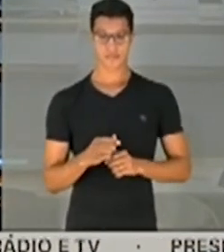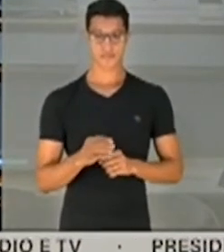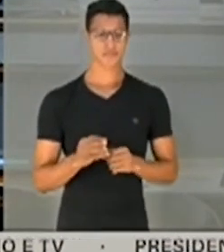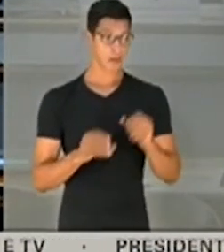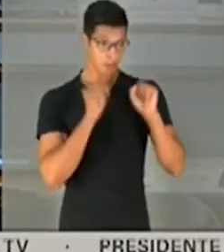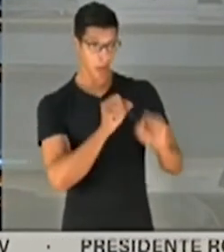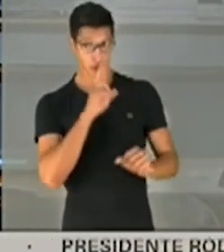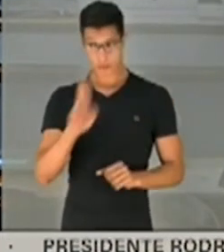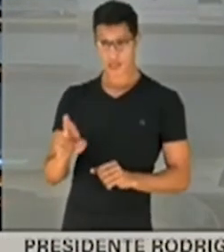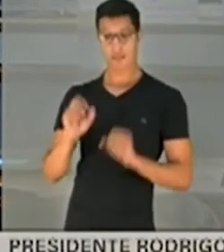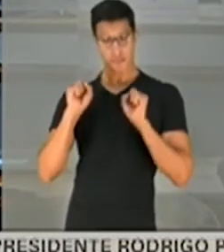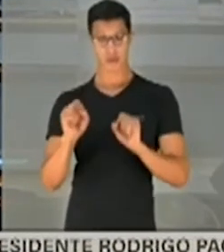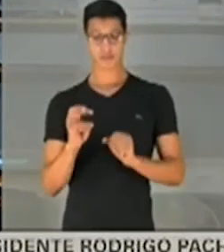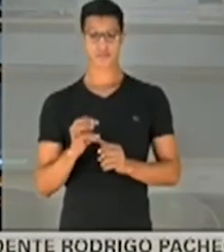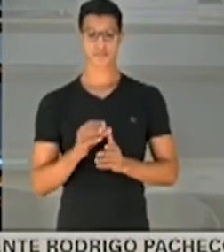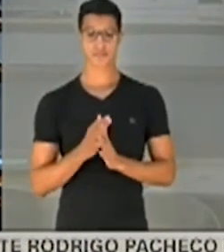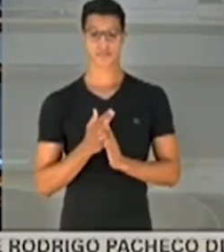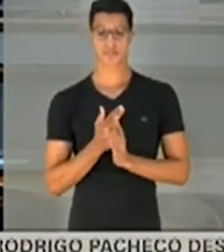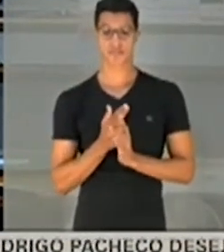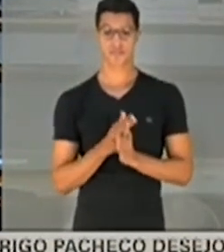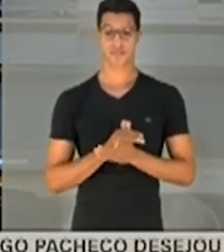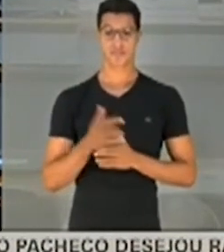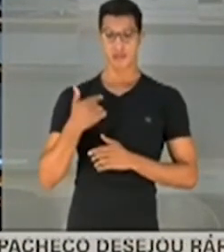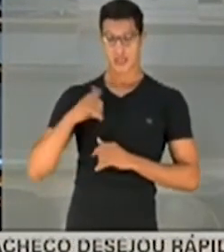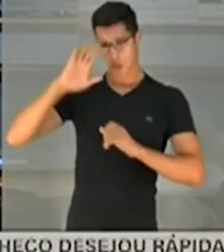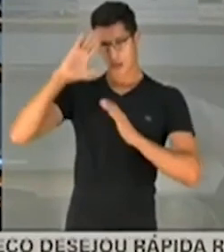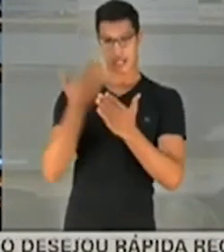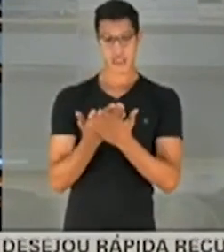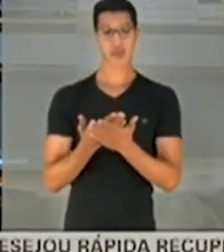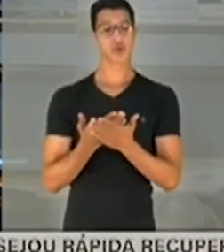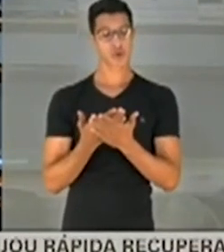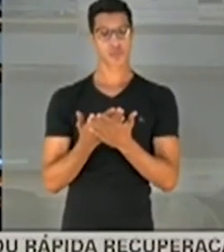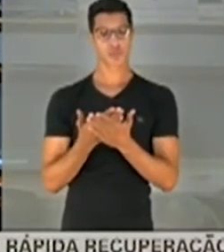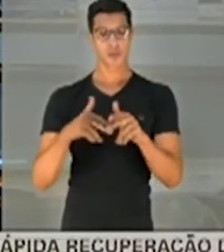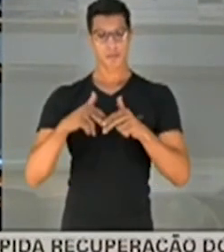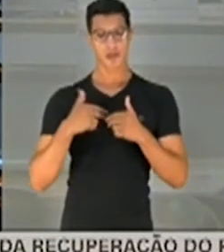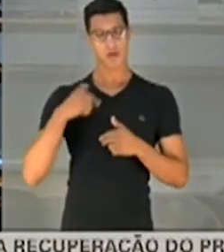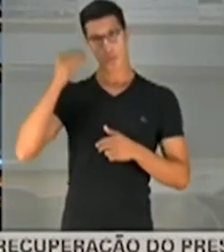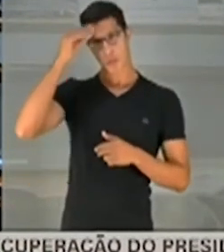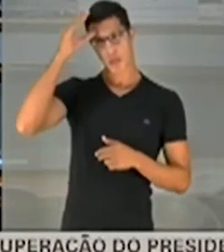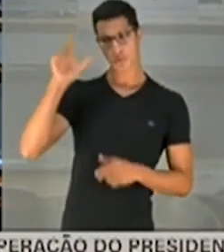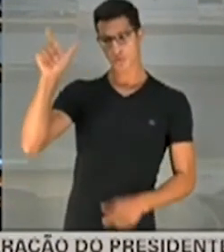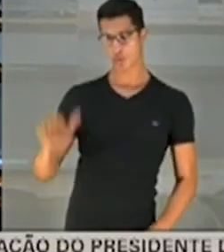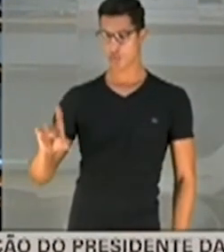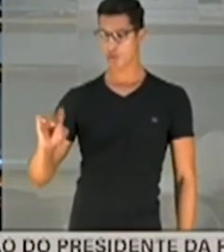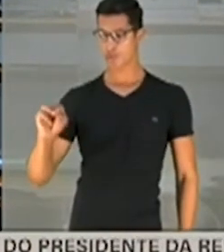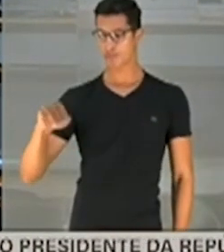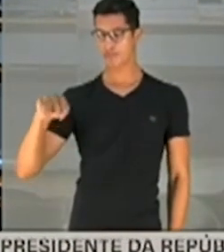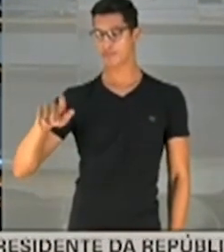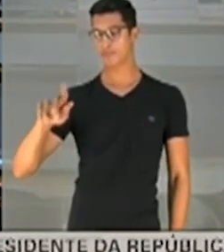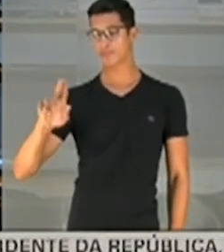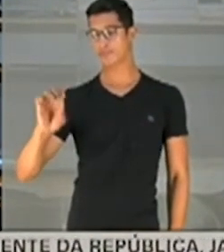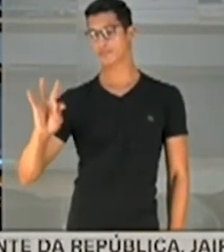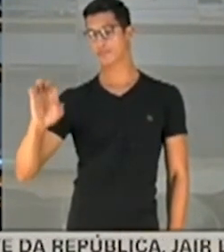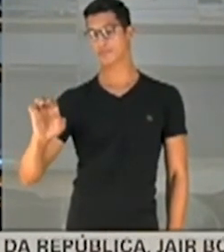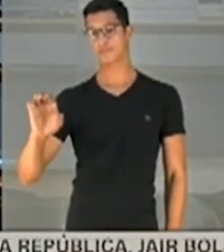Pode. Depois eu quero agregar uma outra coisa. Eu acredito até, pelo pouco que eu conheço o Dominguete, ele é uma pessoa do bem, ele é uma pessoa